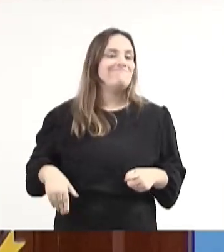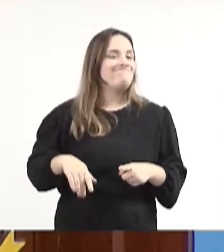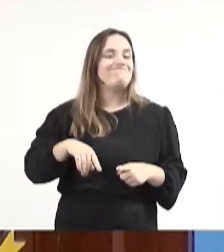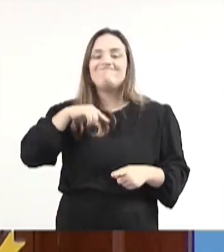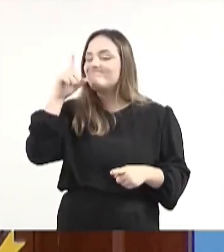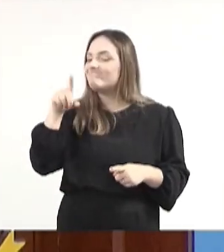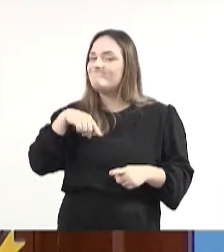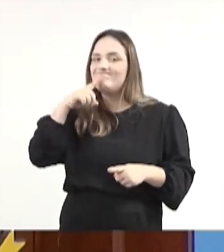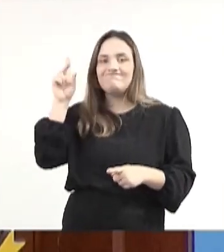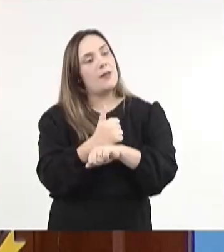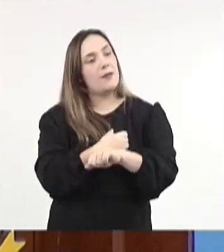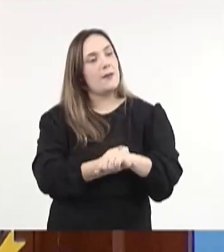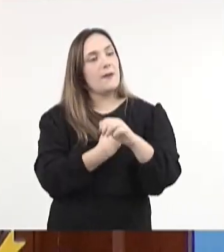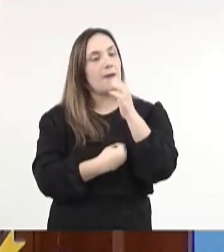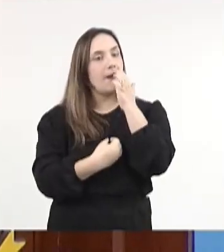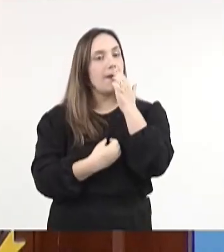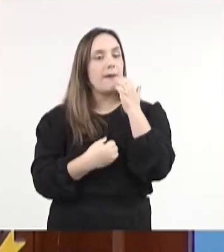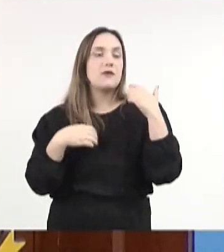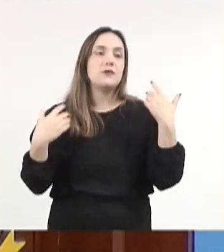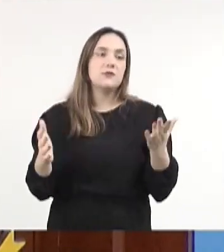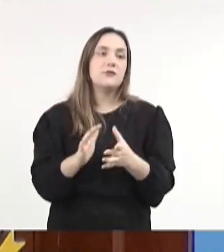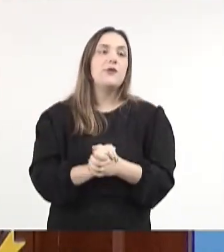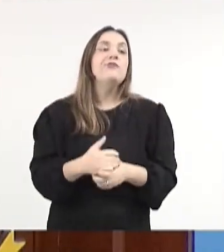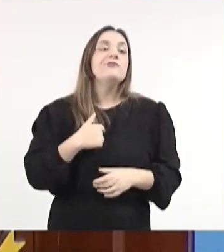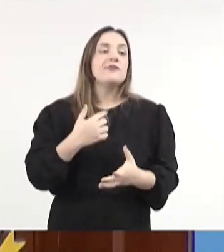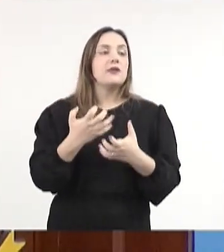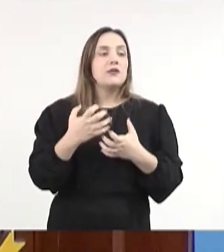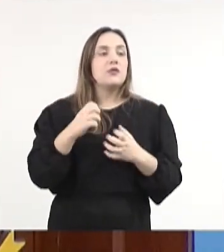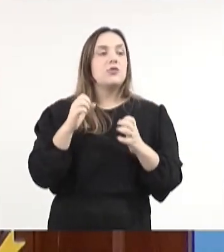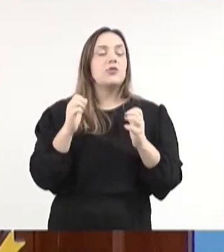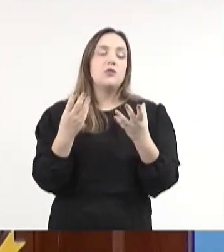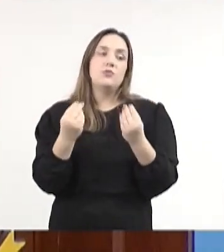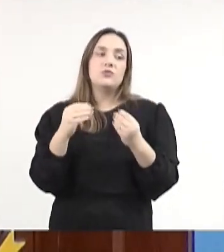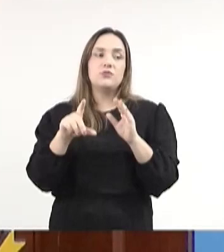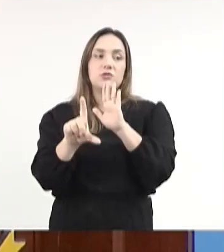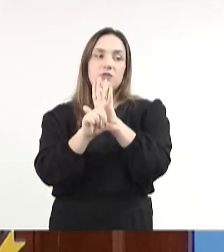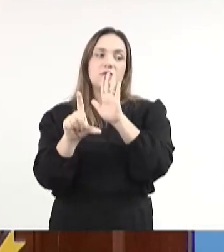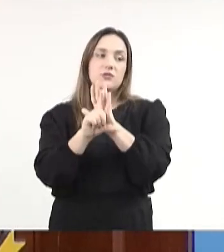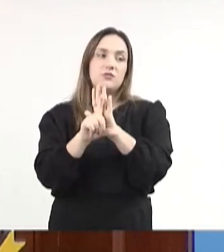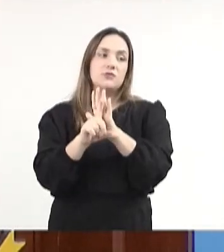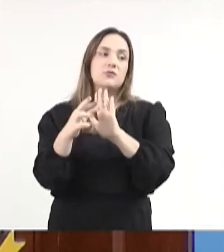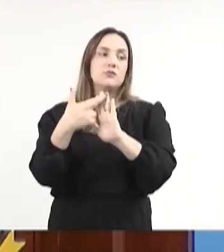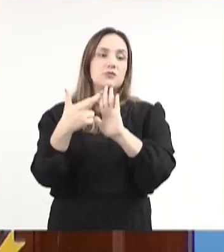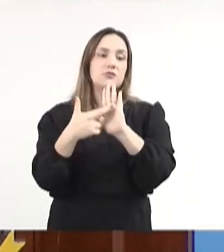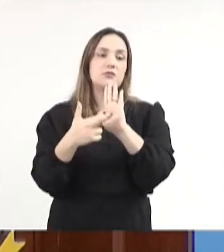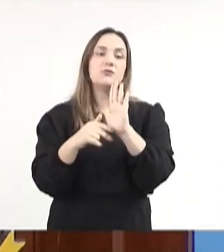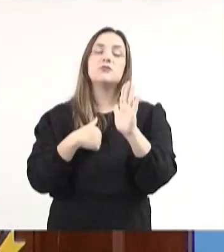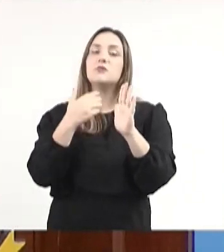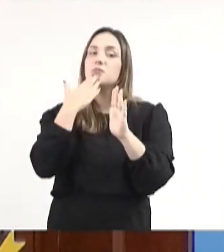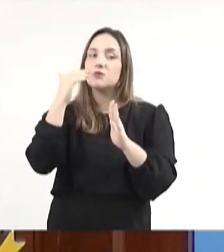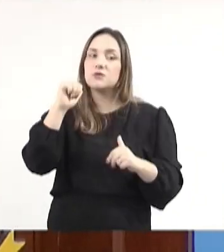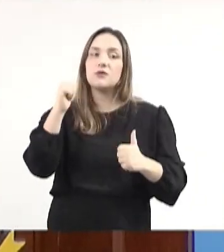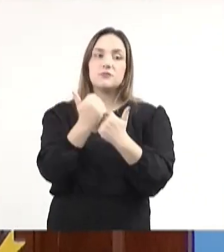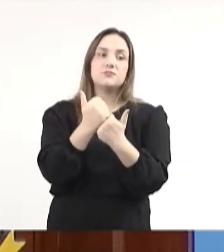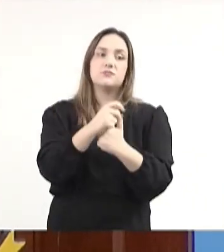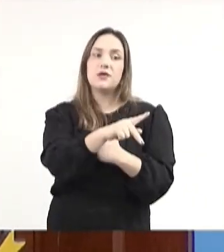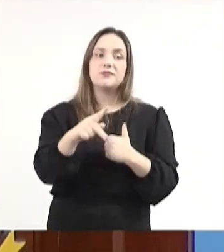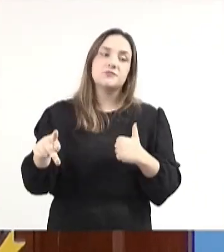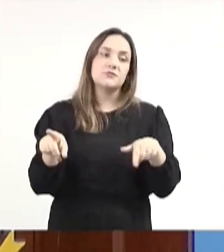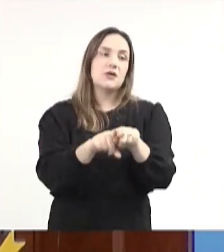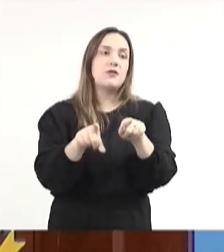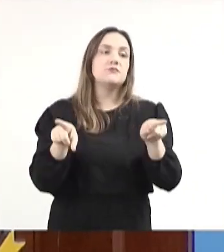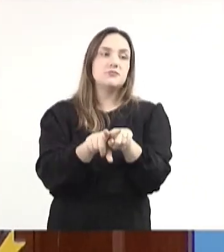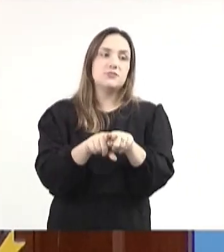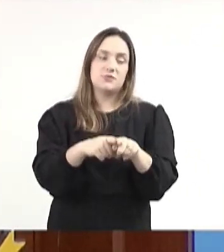a expertise para cuidar disso. Então eu gostaria muito que essa lei fosse regulamentada, quero contar com o apoio do presidente, com os